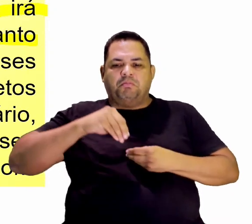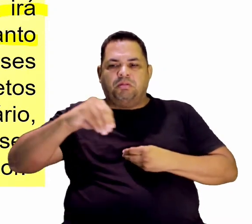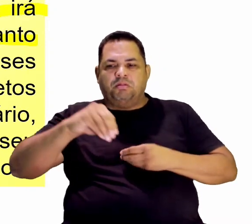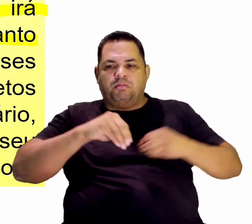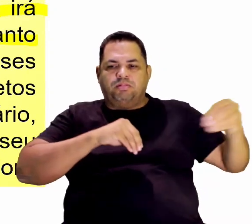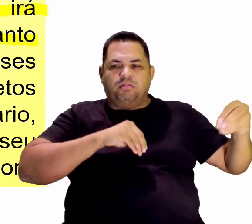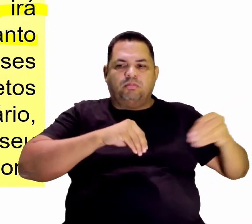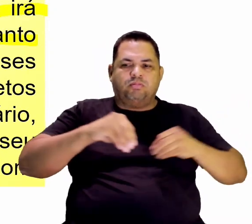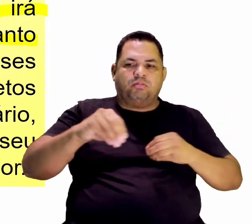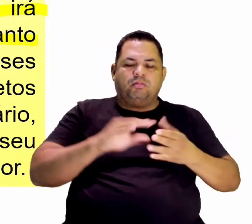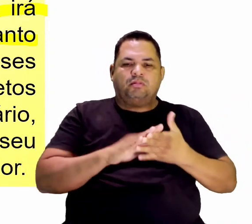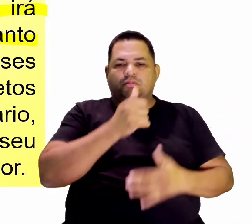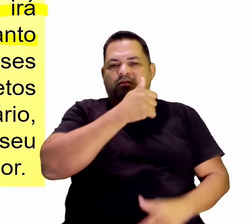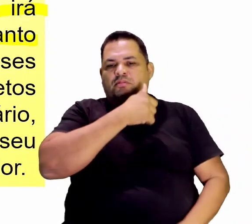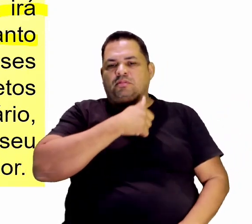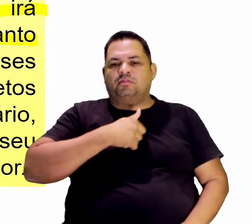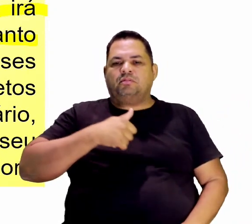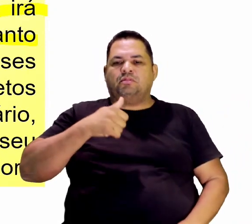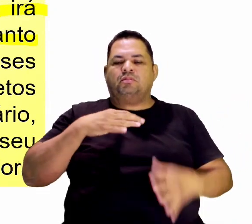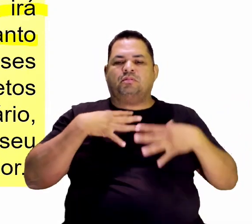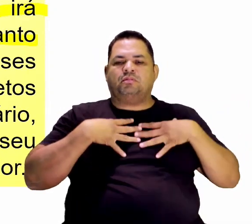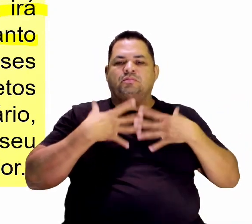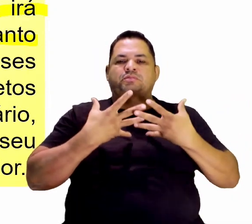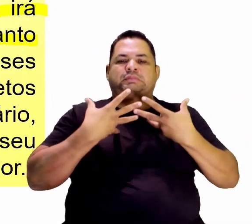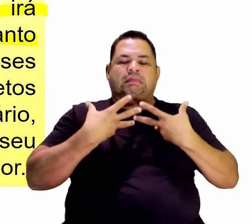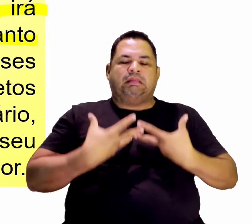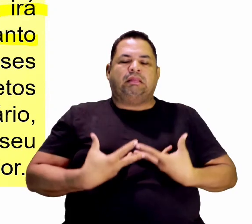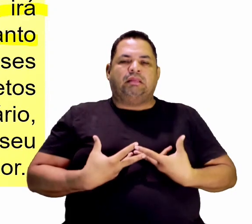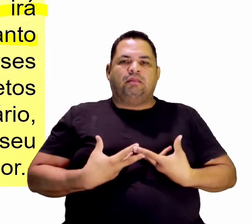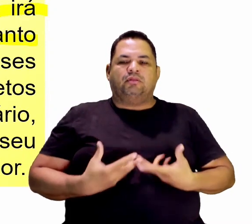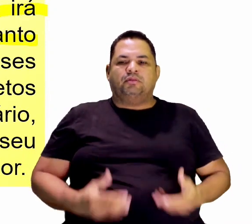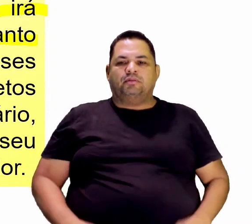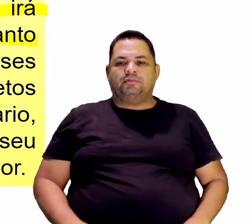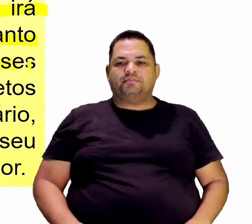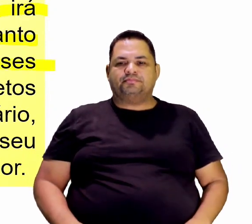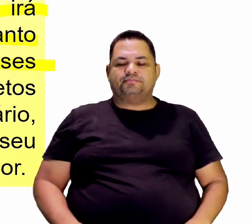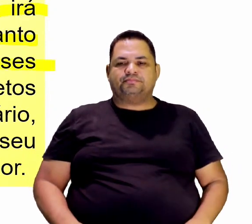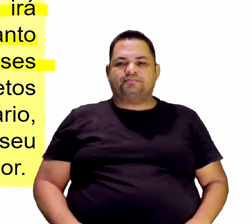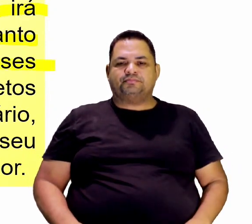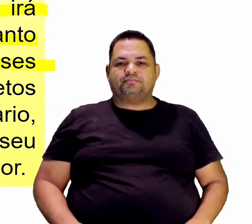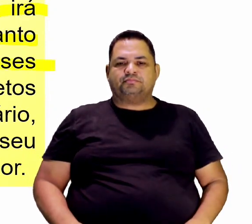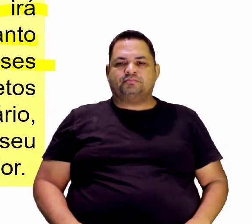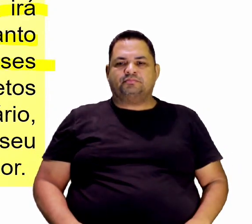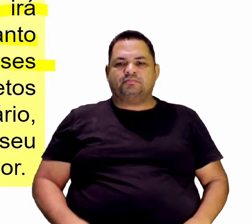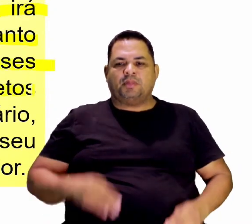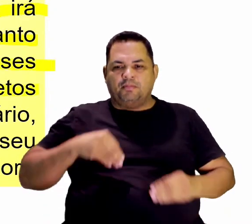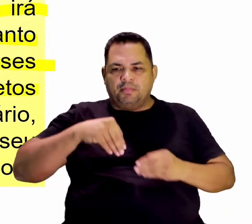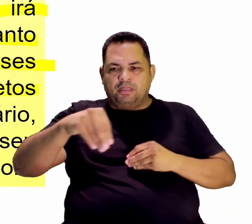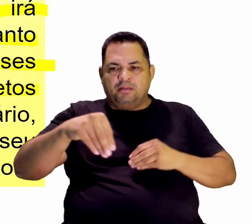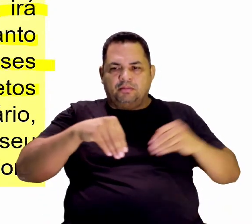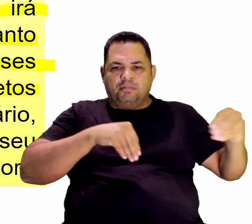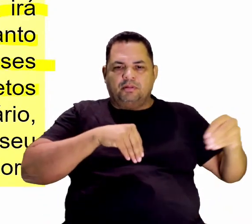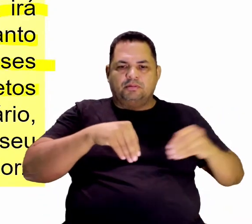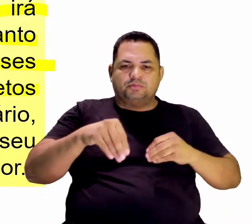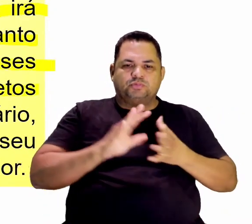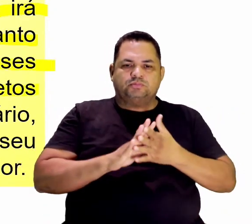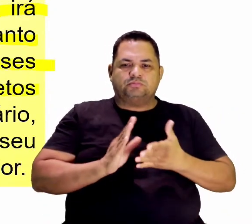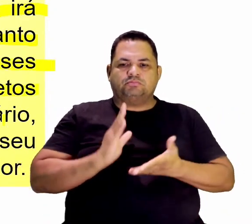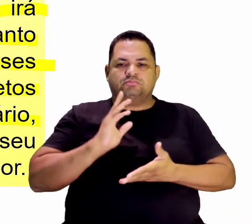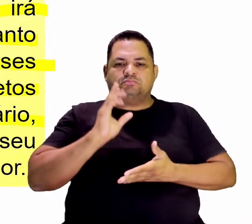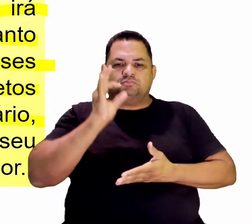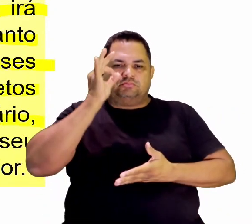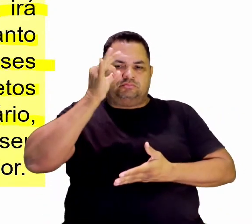desgastes físicos. A qualidade, ouve bem, olha só, a qualidade, não é a quantidade, é a qualidade